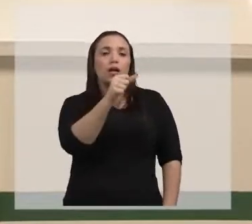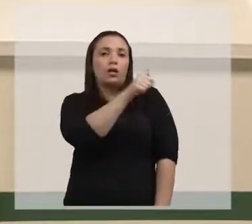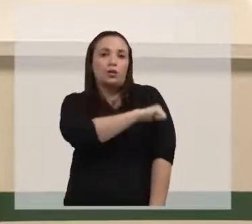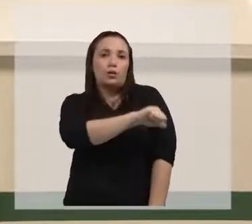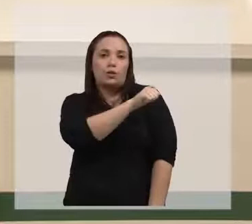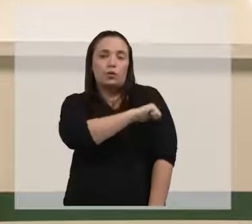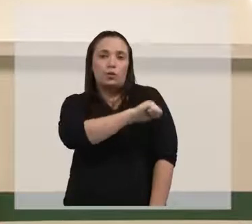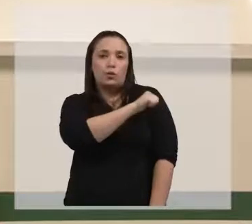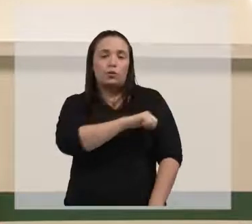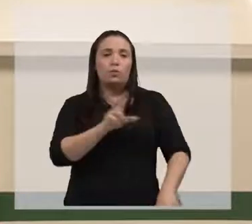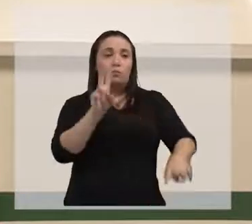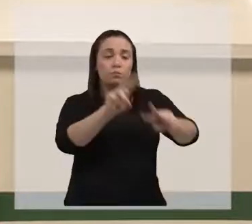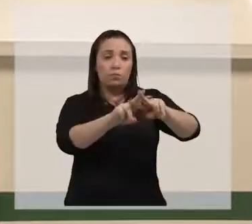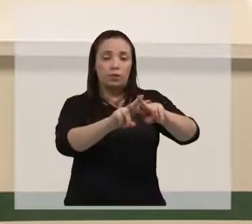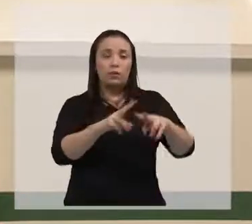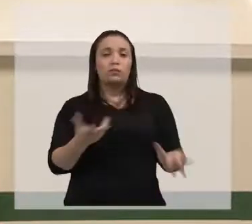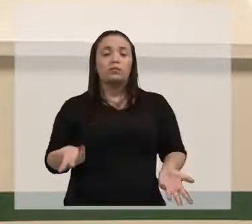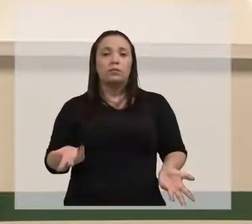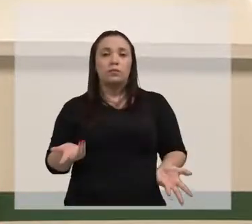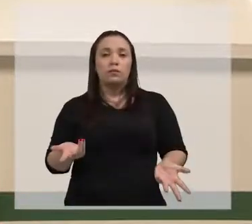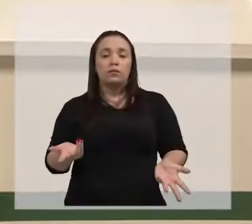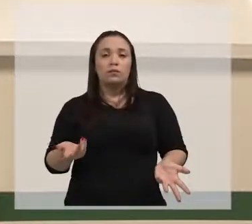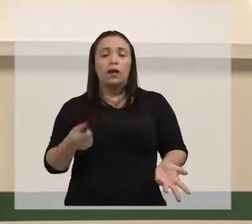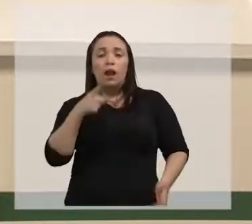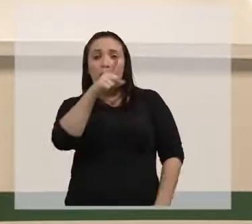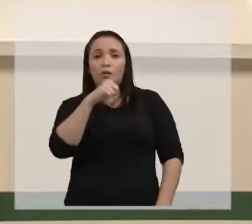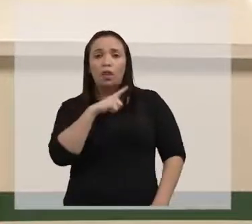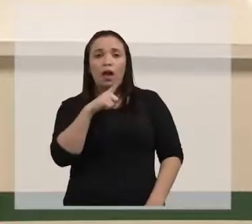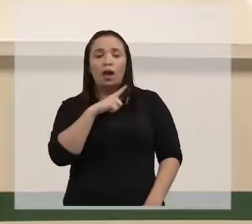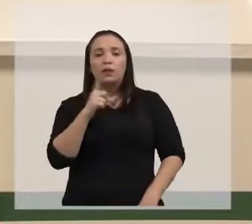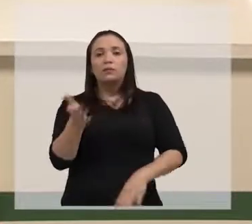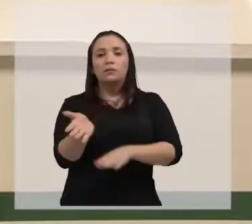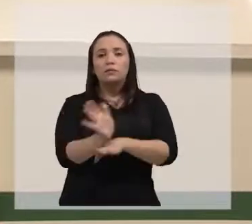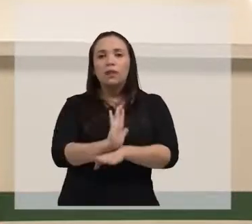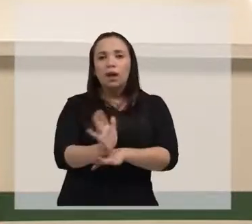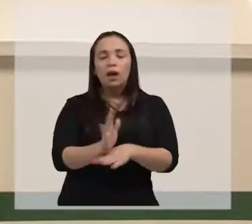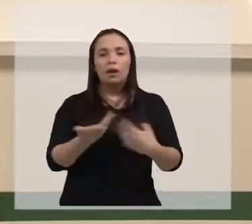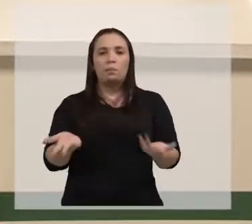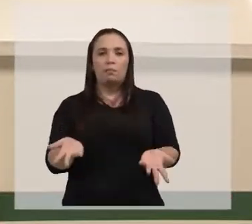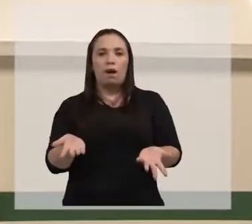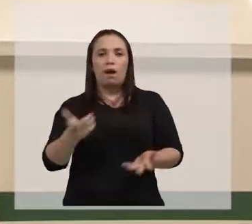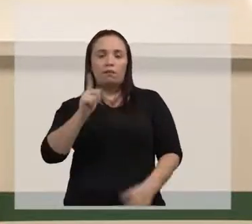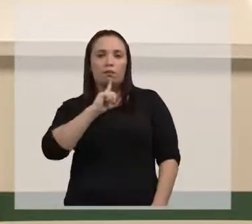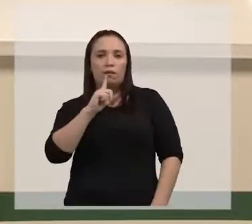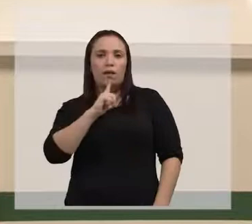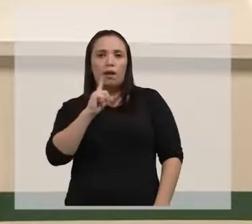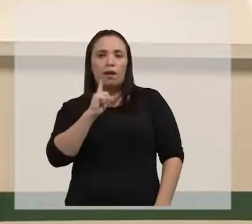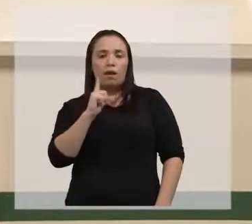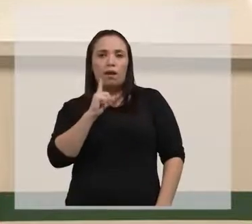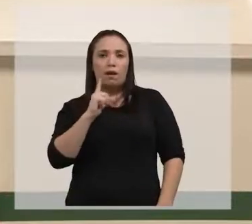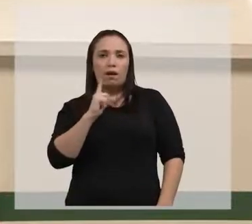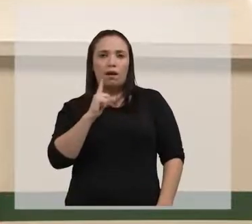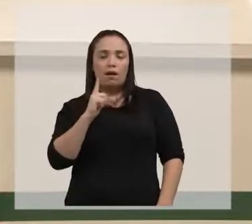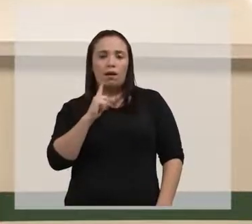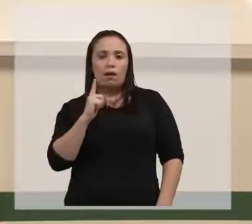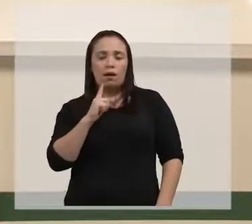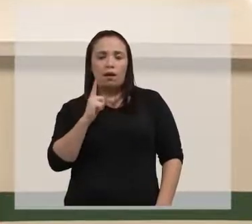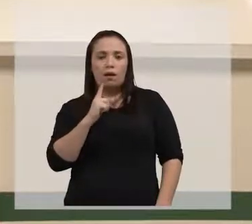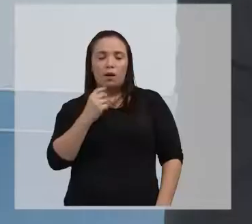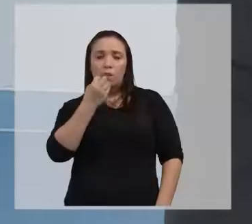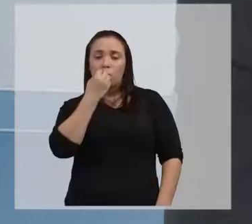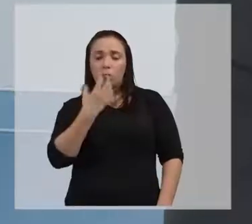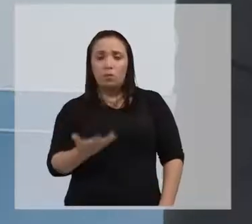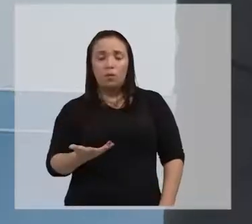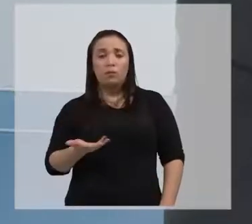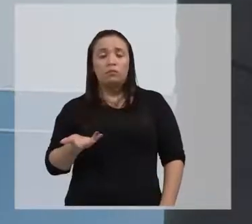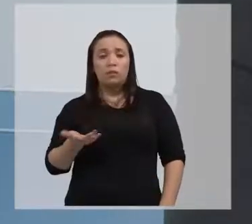Cabral para o seu cineminha, para as coisas Daqui a pouco eles vão tem direito vão estar de novo, ele no churrasco, os baratas e o Sérgio Cabral. Ele